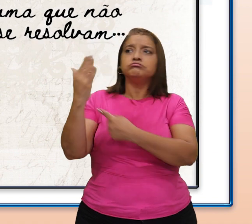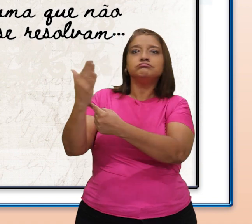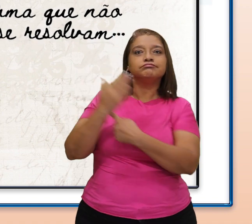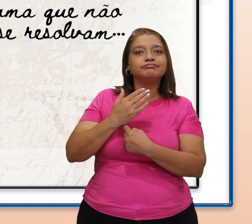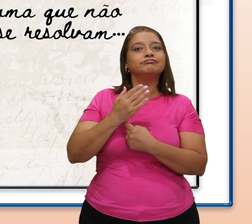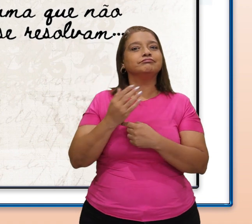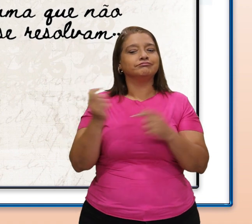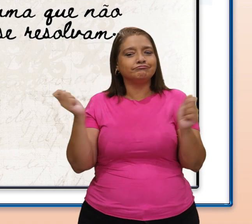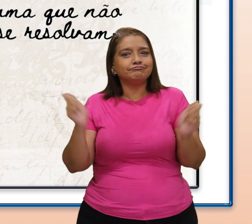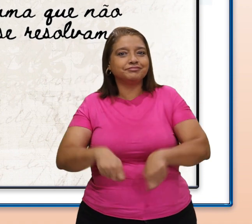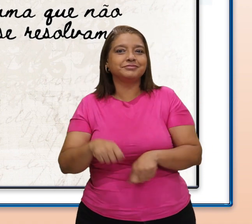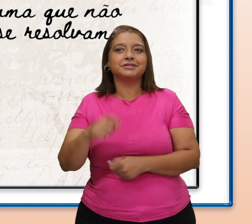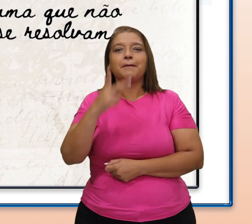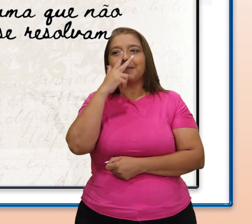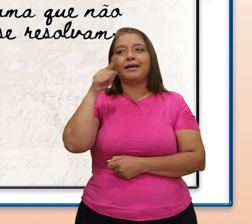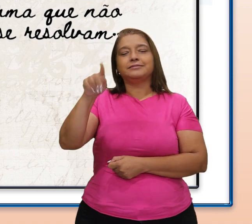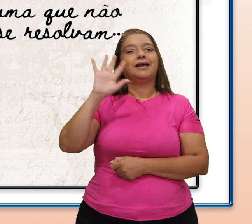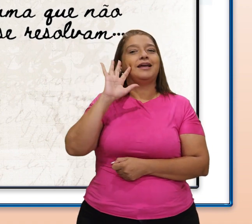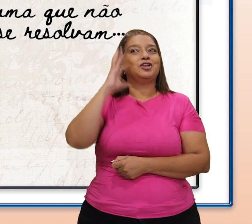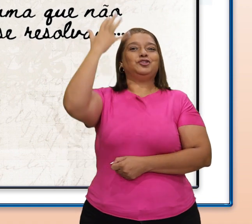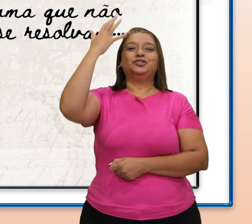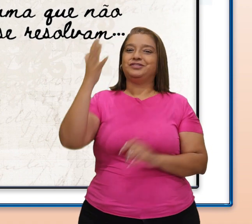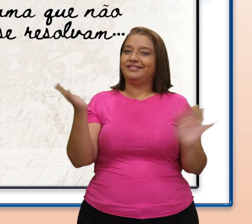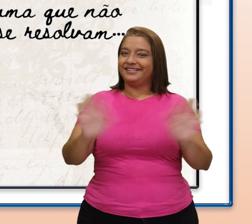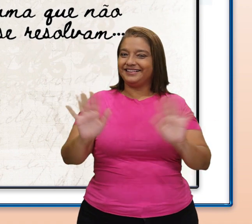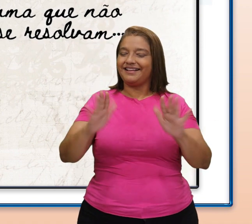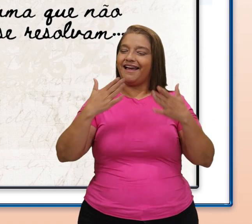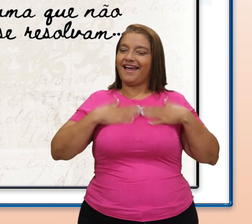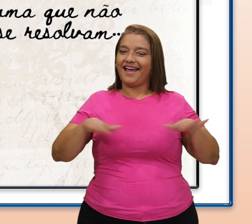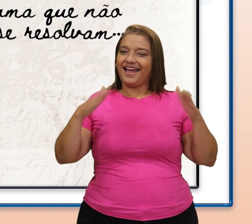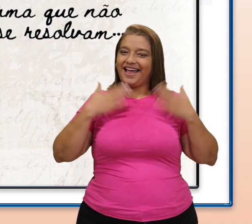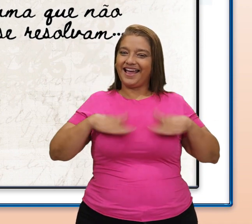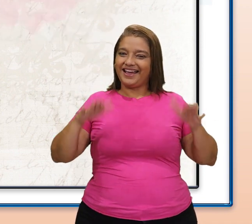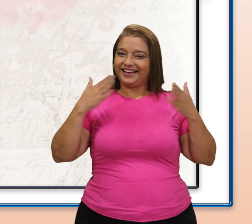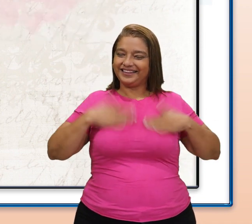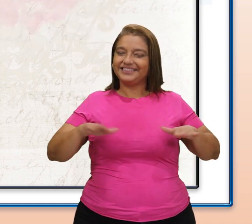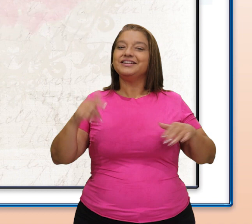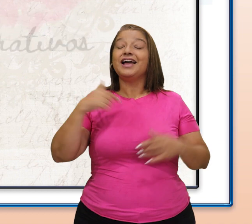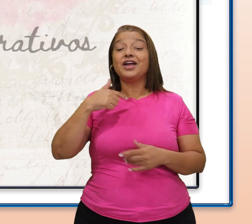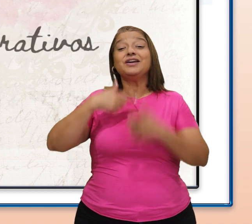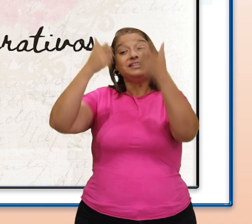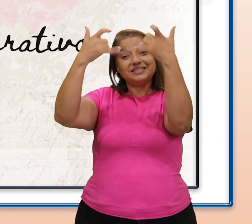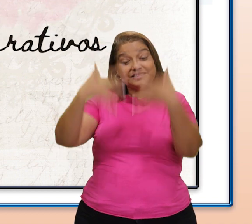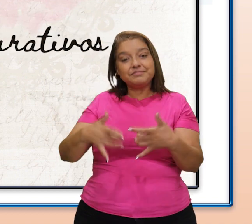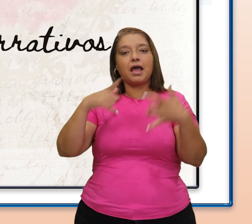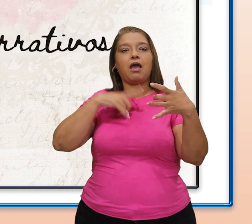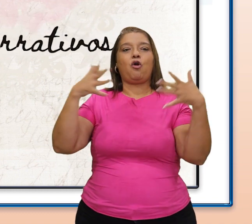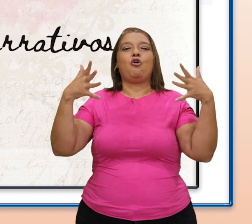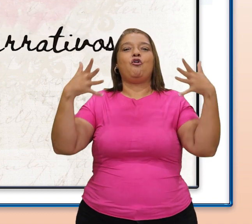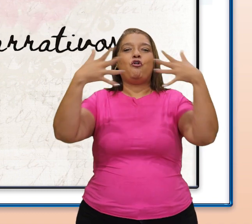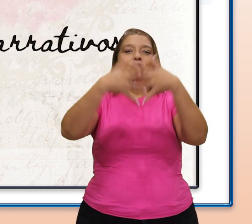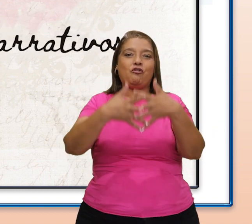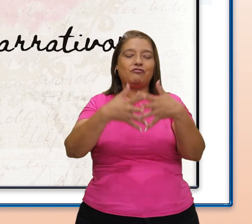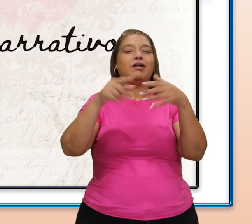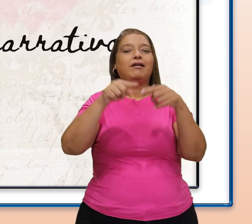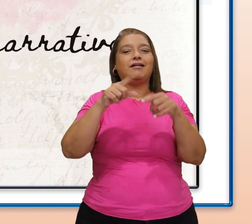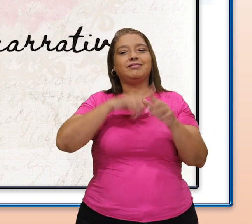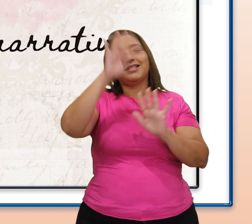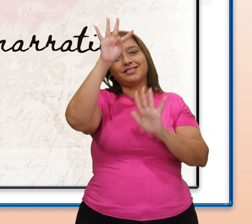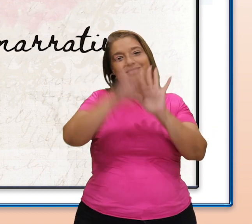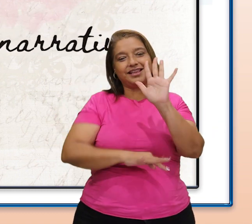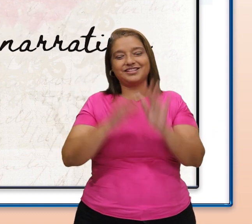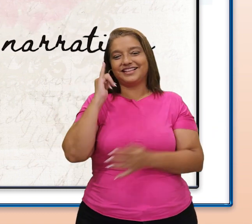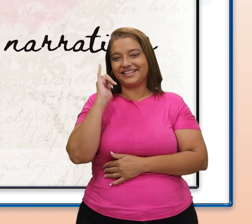forma que não queremos que eles se resolvam. Calma, eu estou falando dos conflitos dos